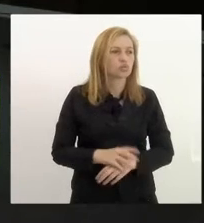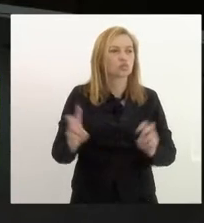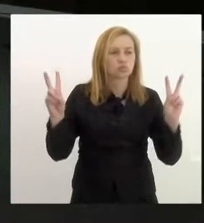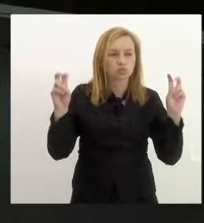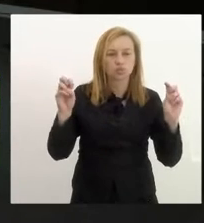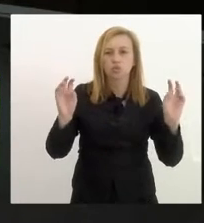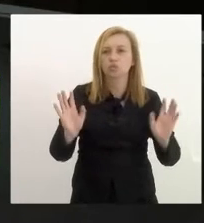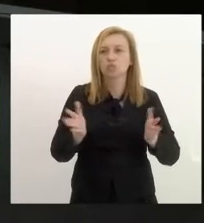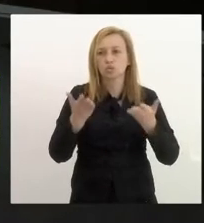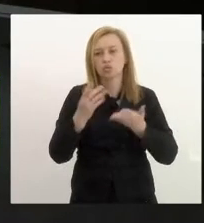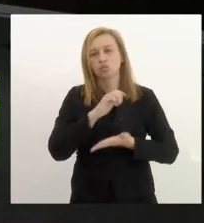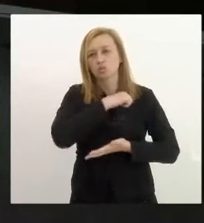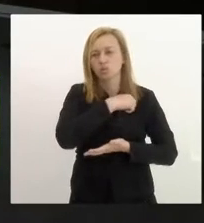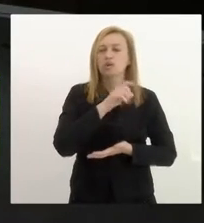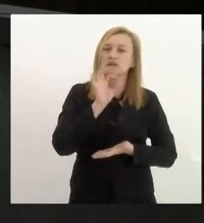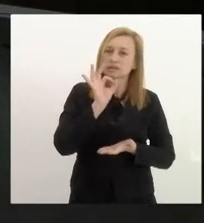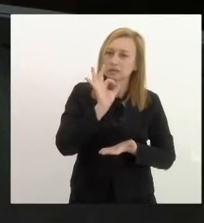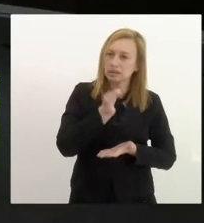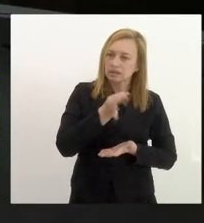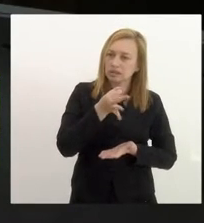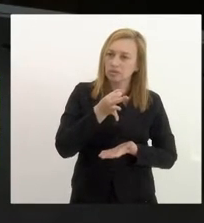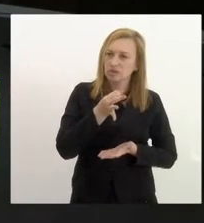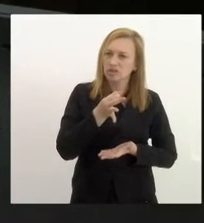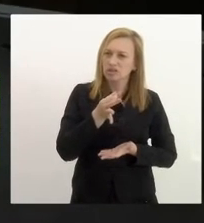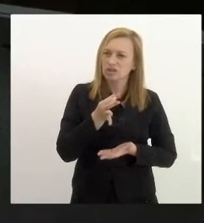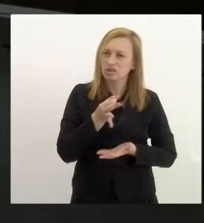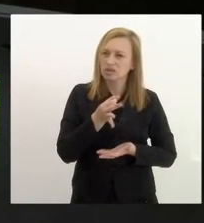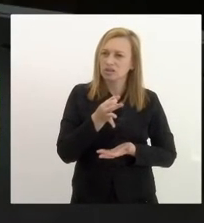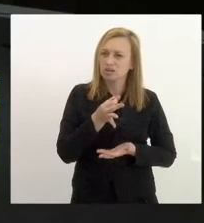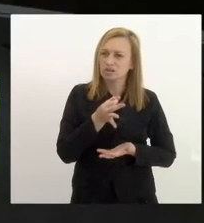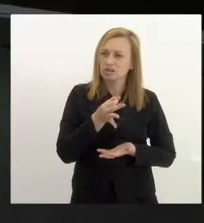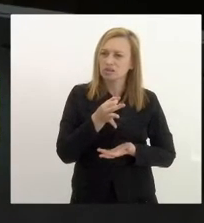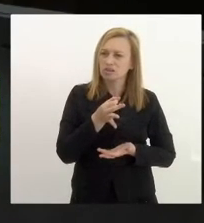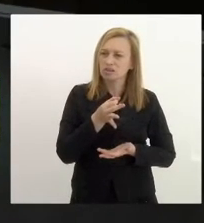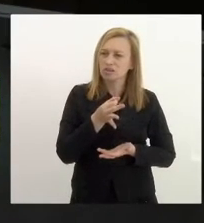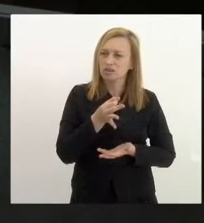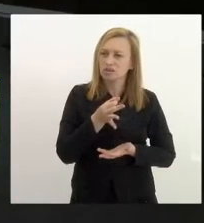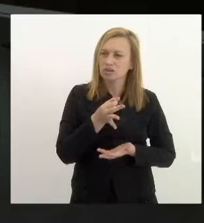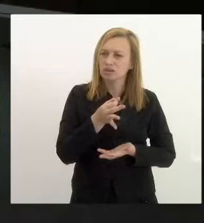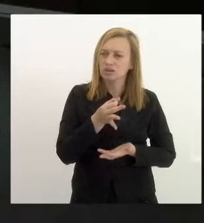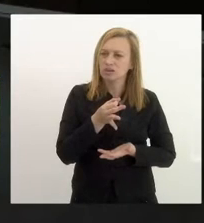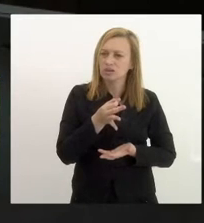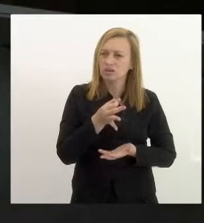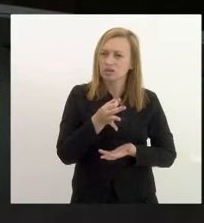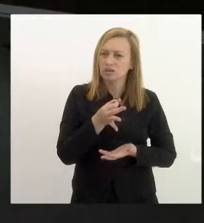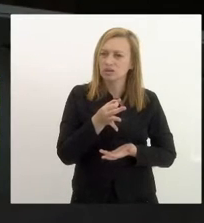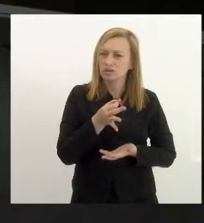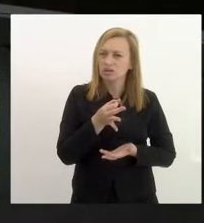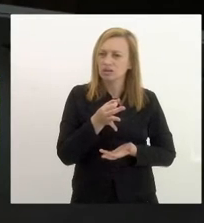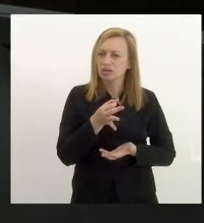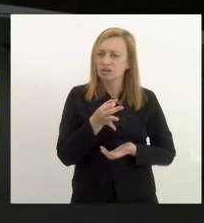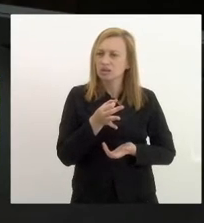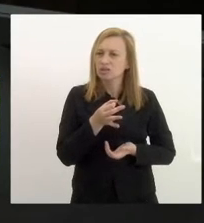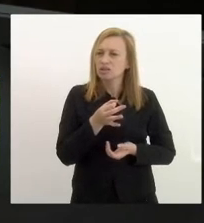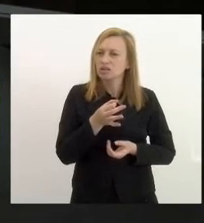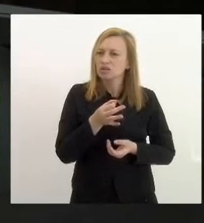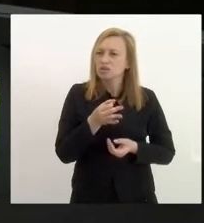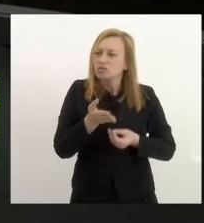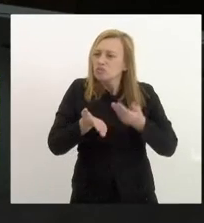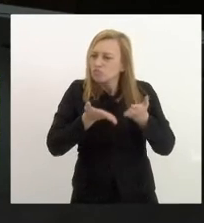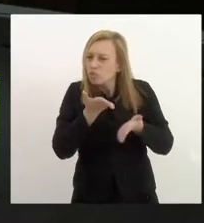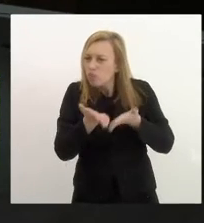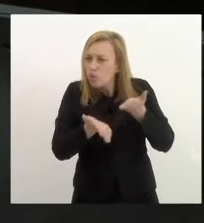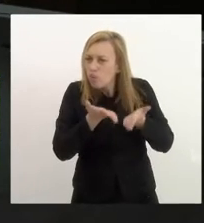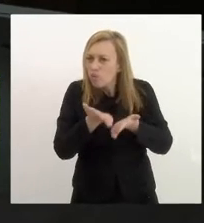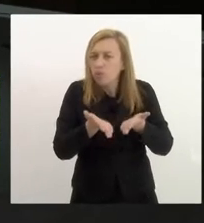questão dos incentivos realmente ela ela deve ser muito mais consubstanciada nós temos um problema